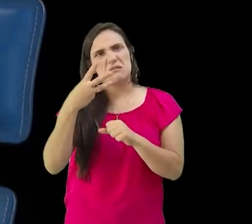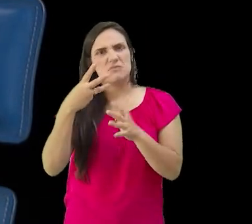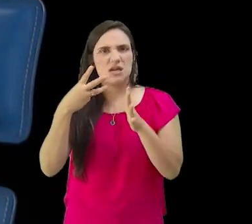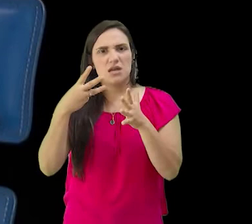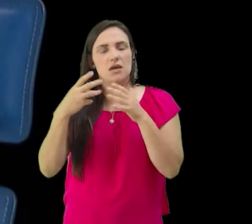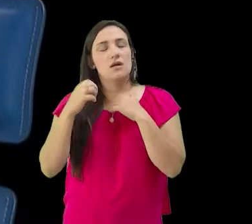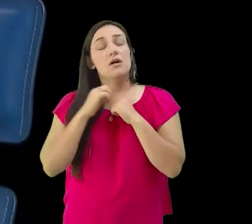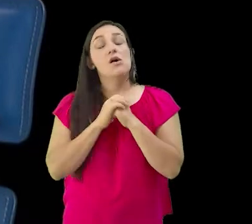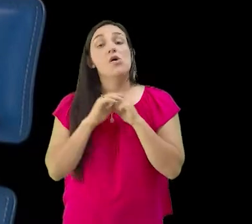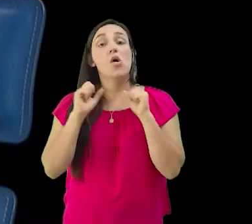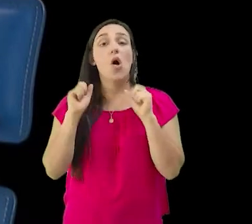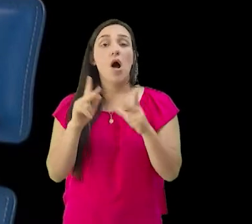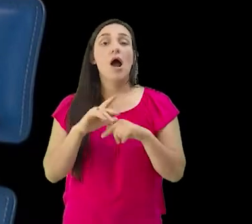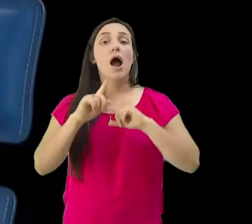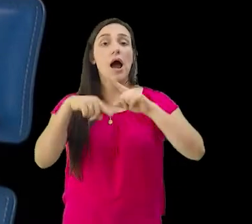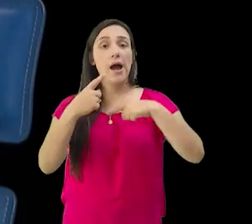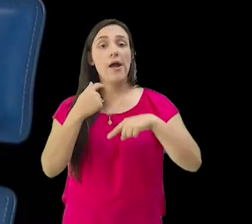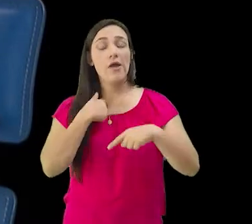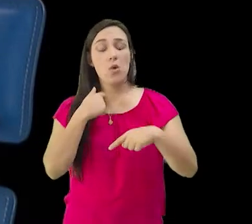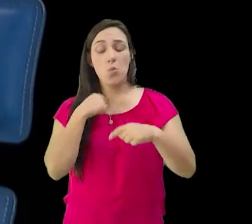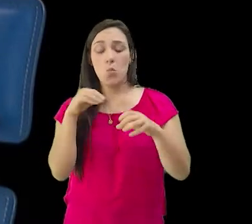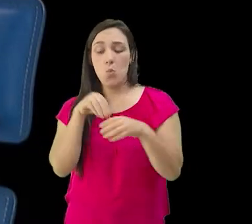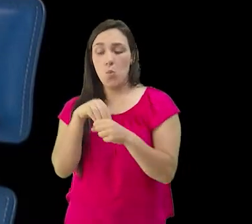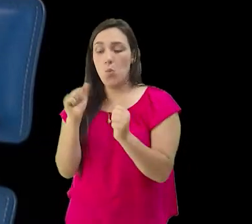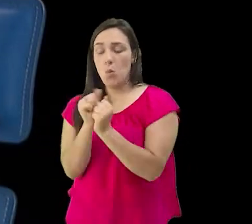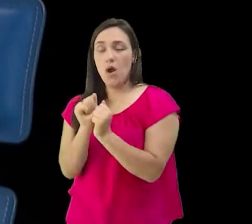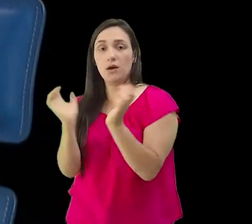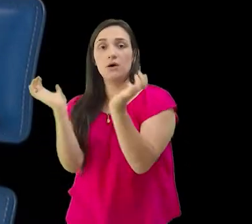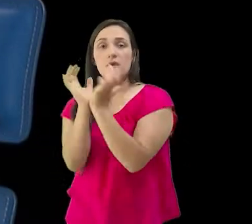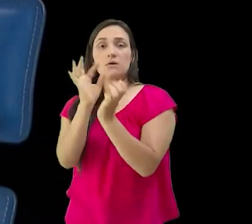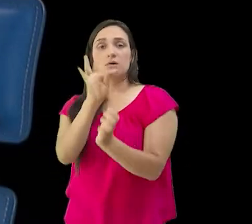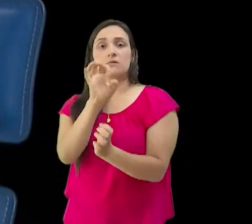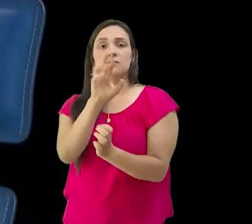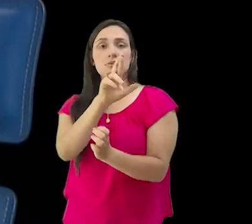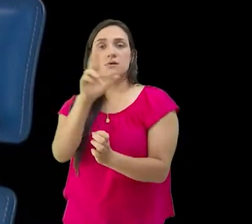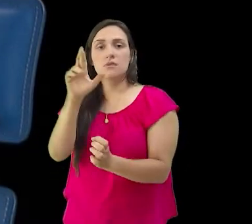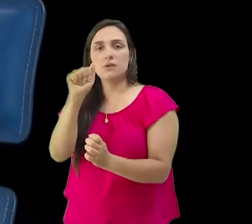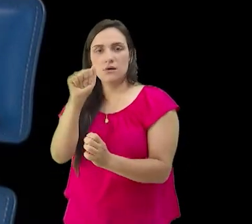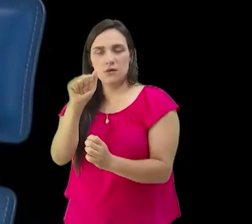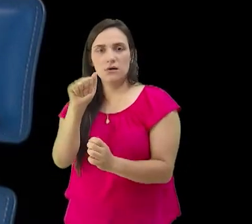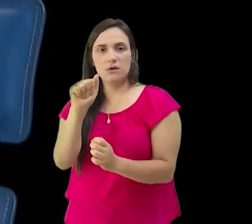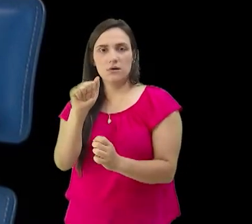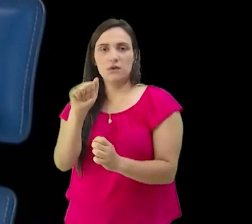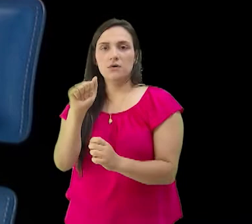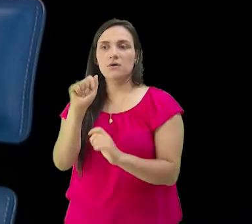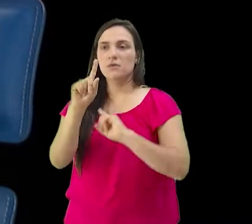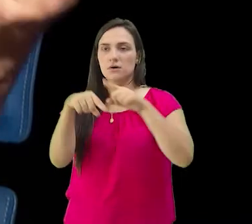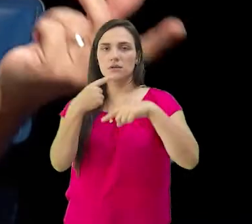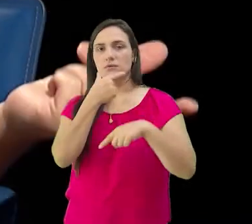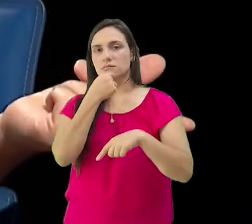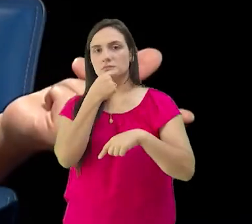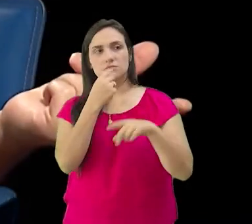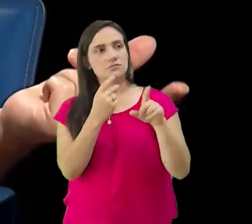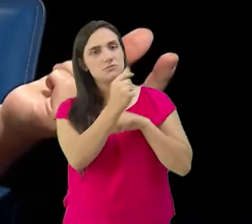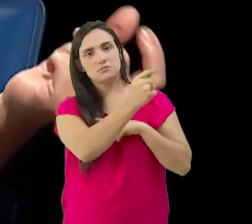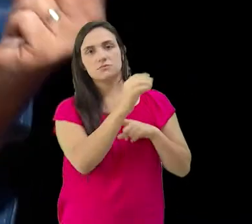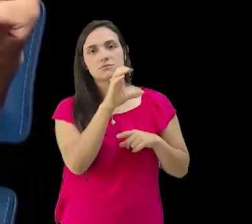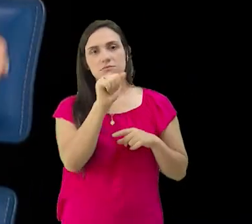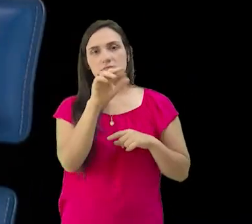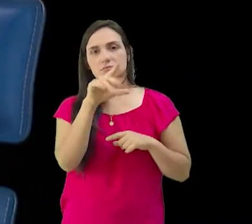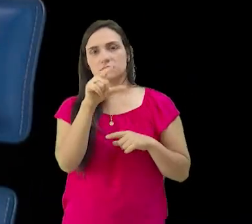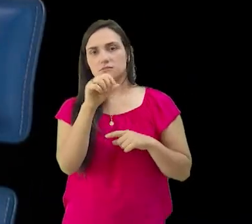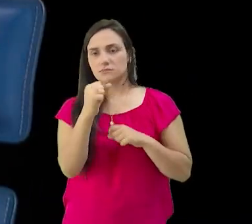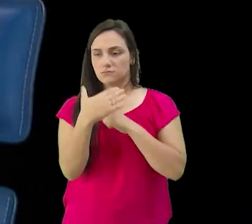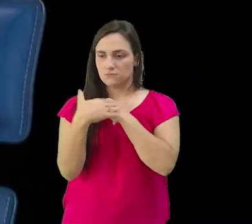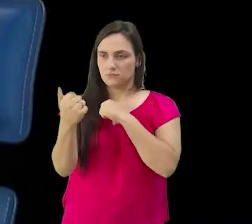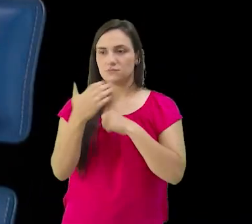de 80, 83. Depois eu tive uma passagem breve pelo Grupo Terra. Quando o João Figer saiu do Grupo Terra, o Carlos Corro